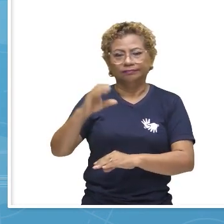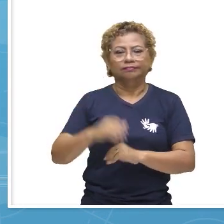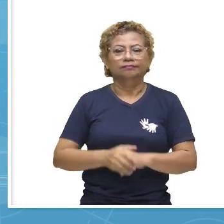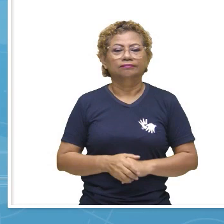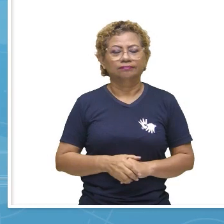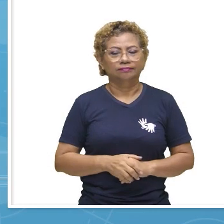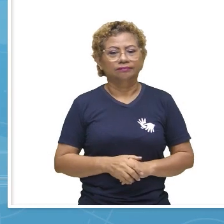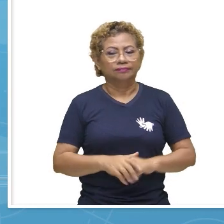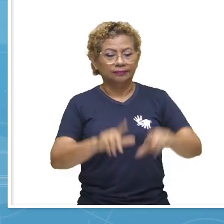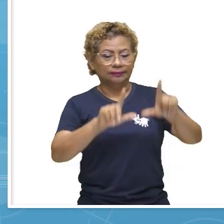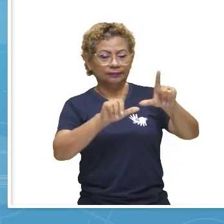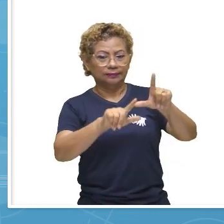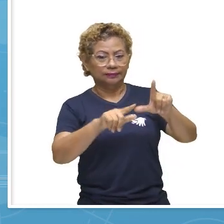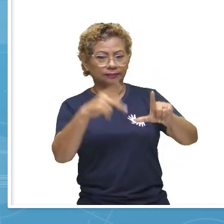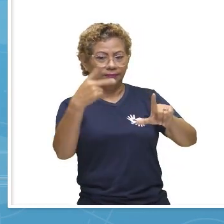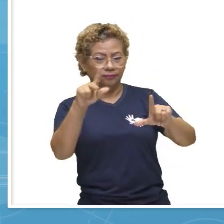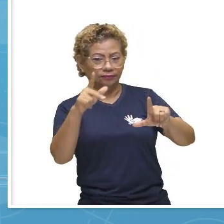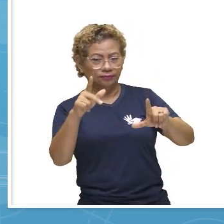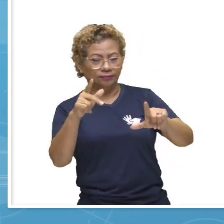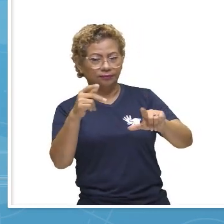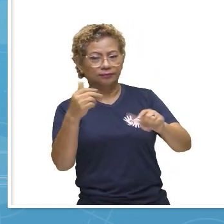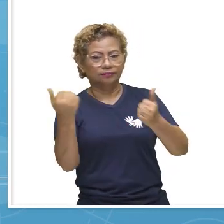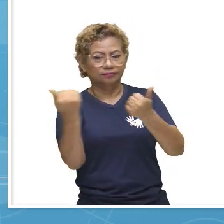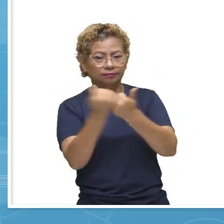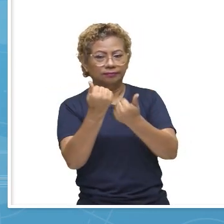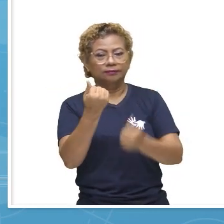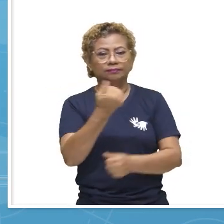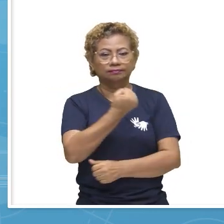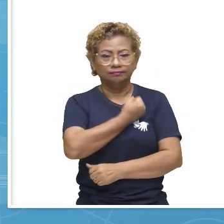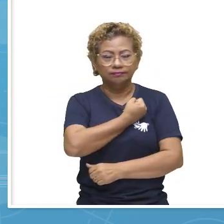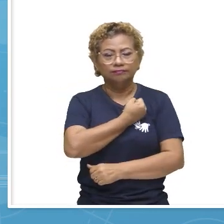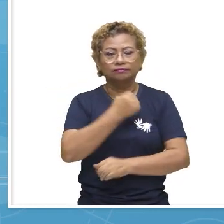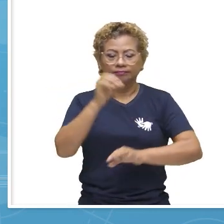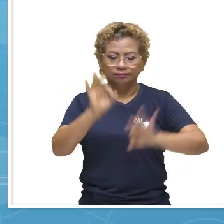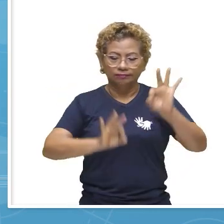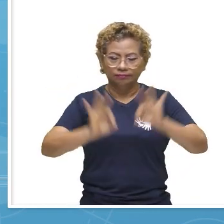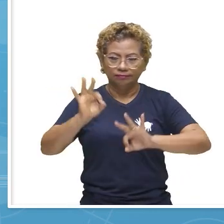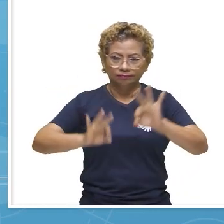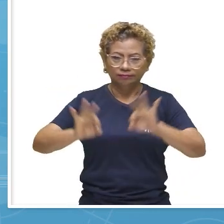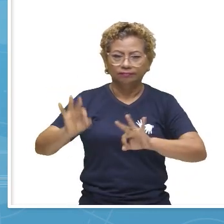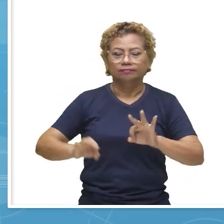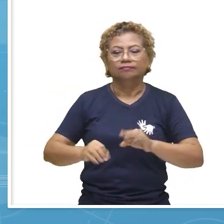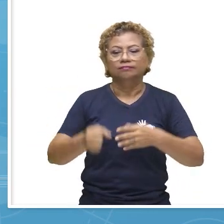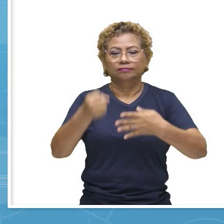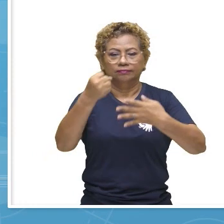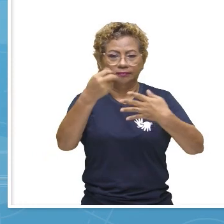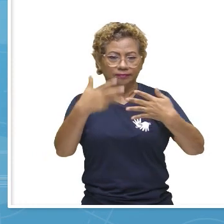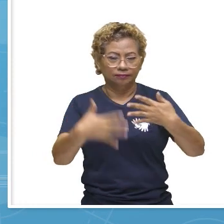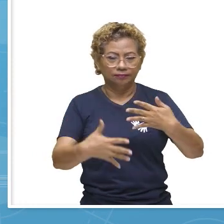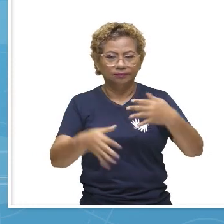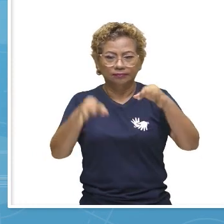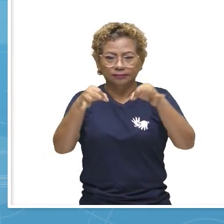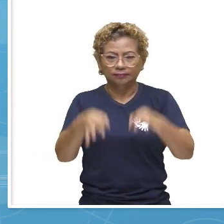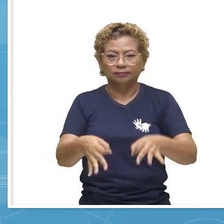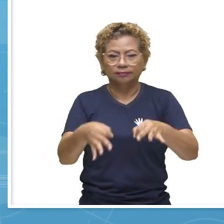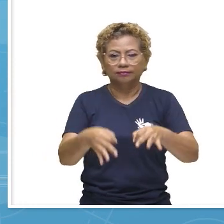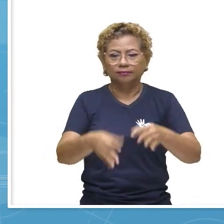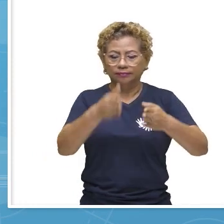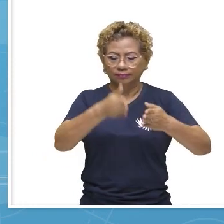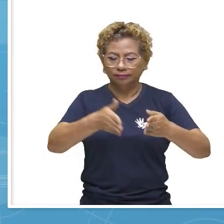delta na fórmula aqui, ó, e aplicar na fórmula resolutiva da equação do segundo